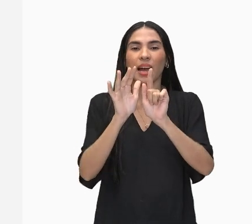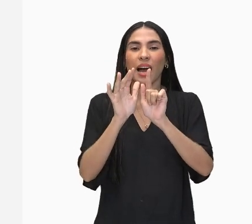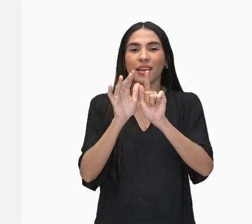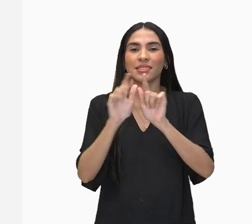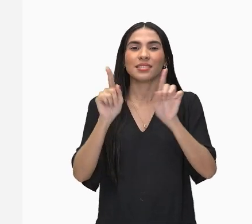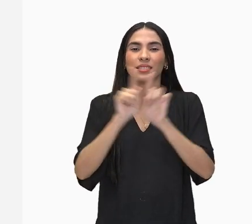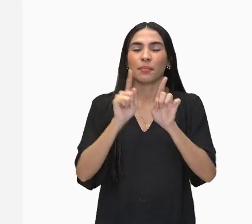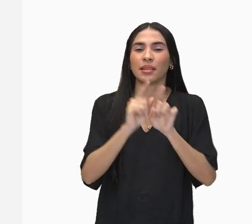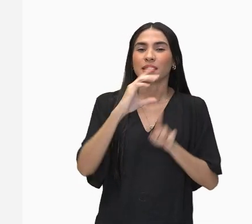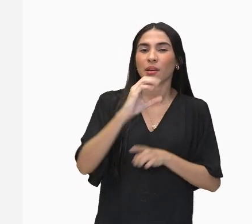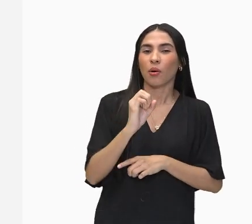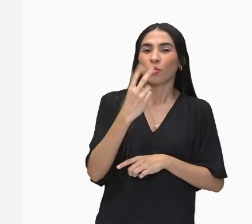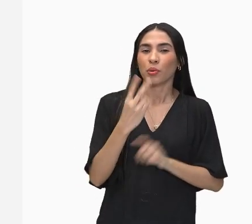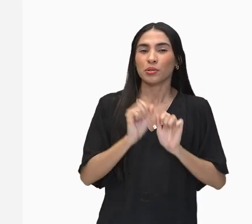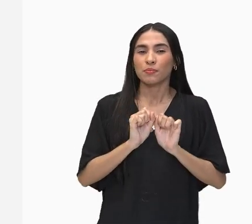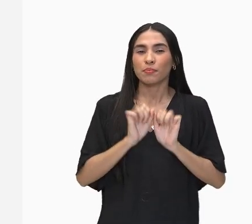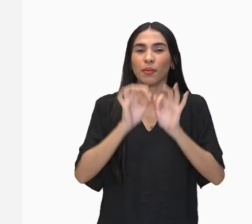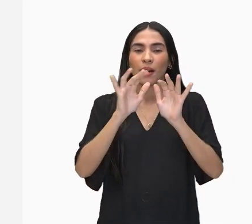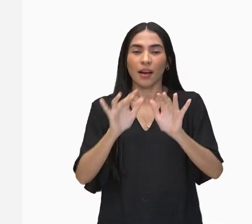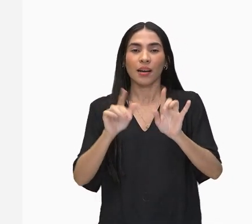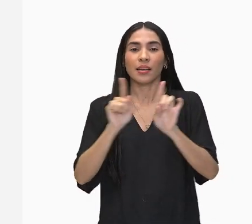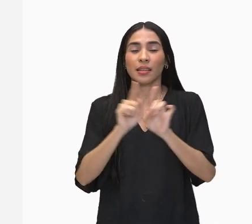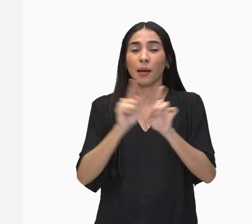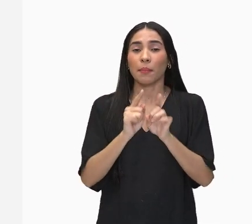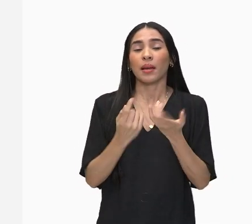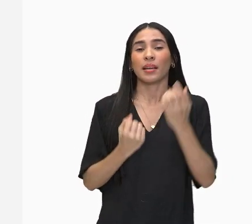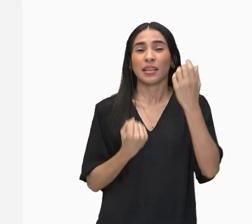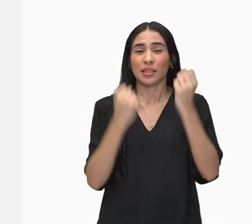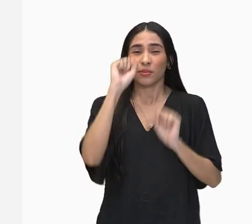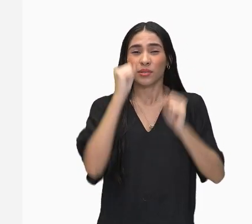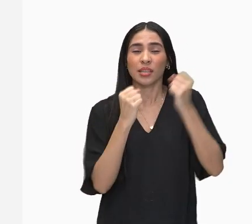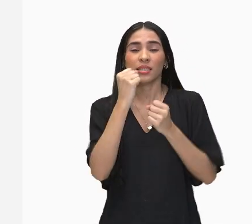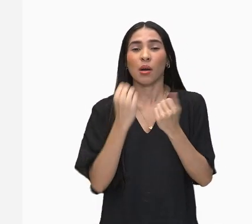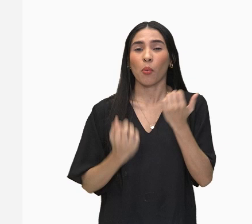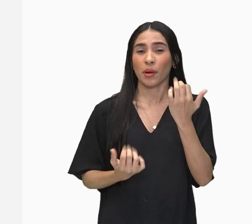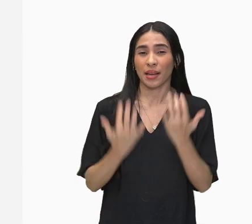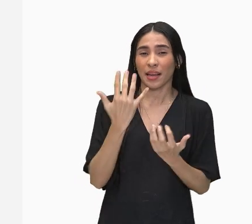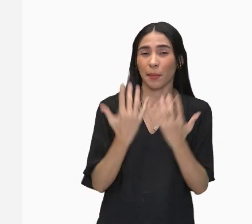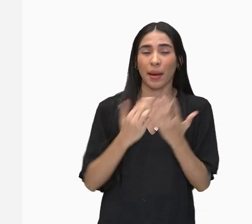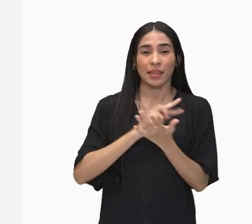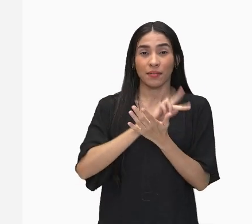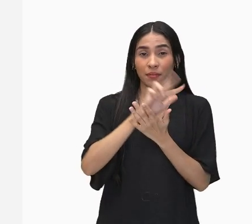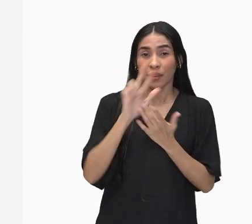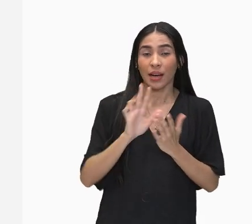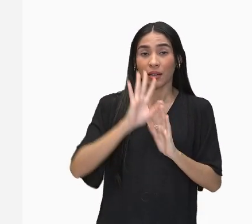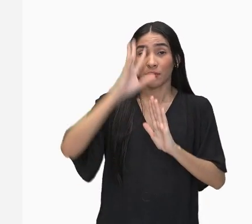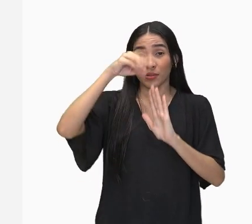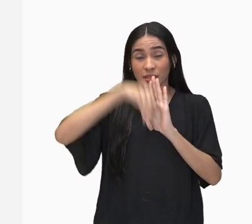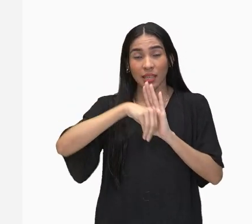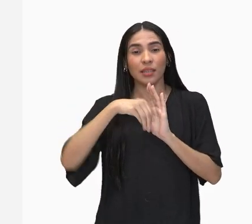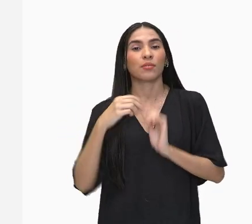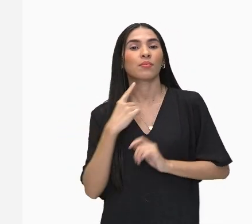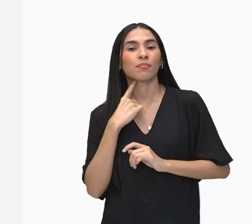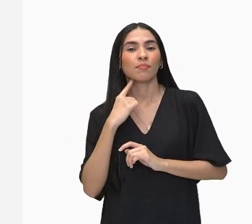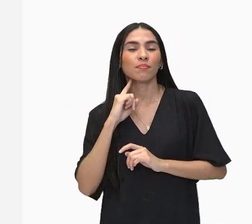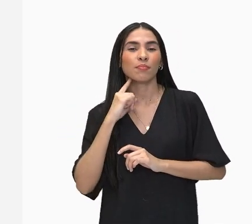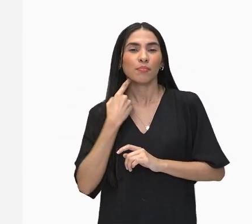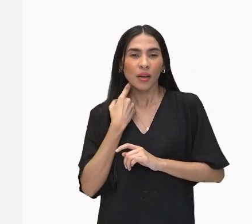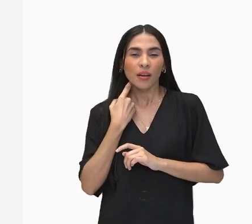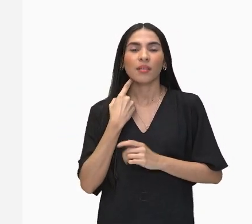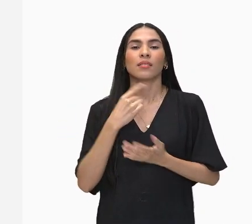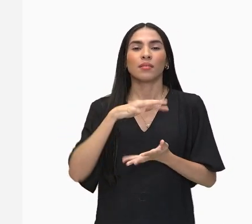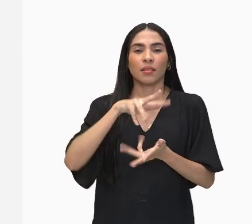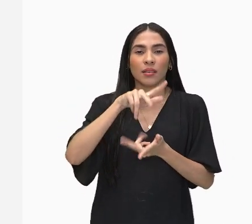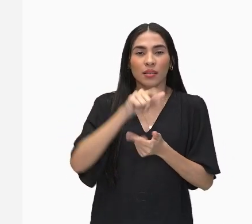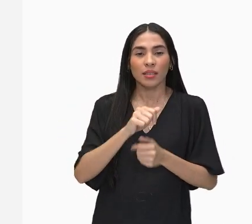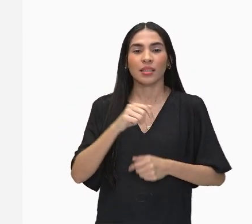da industrialização, do problema das queimadas. Então, dentro da poluição atmosférica, nós vamos ter